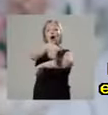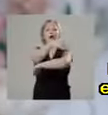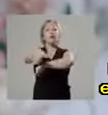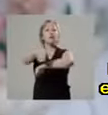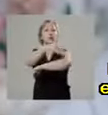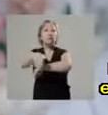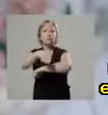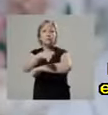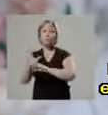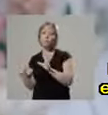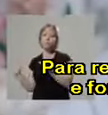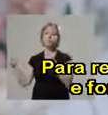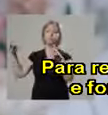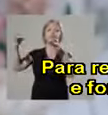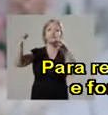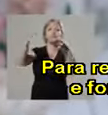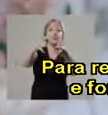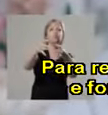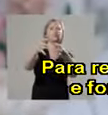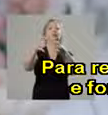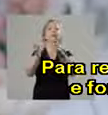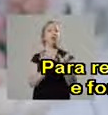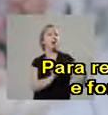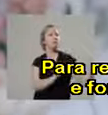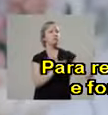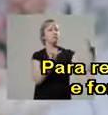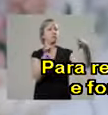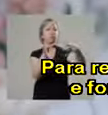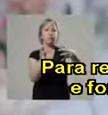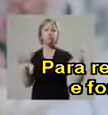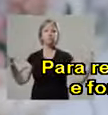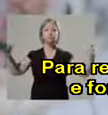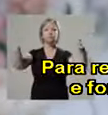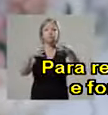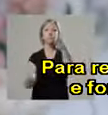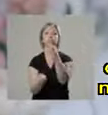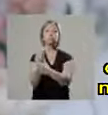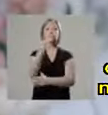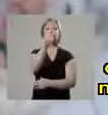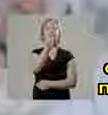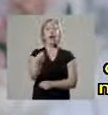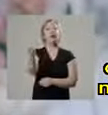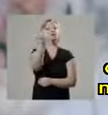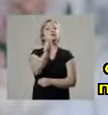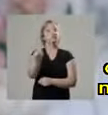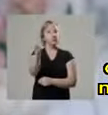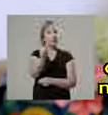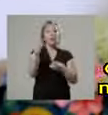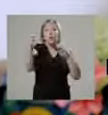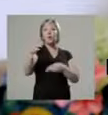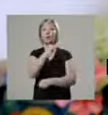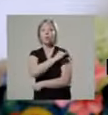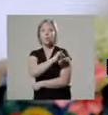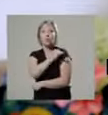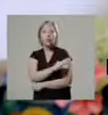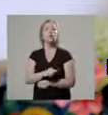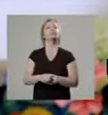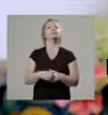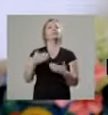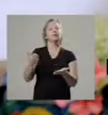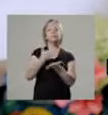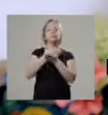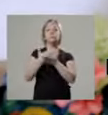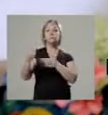tal hora, assim, tal dia, para reunir-se com outros pais e formar uma associação como existe no Rio de Janeiro. E